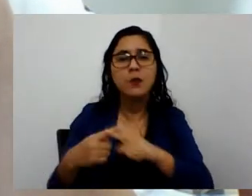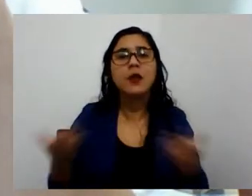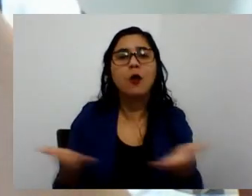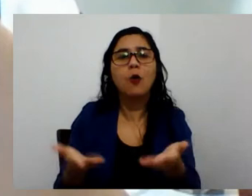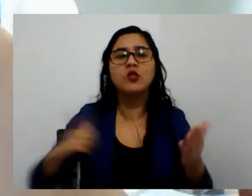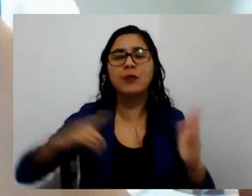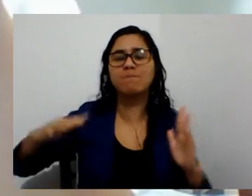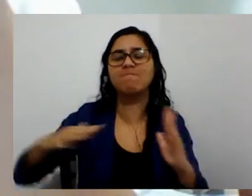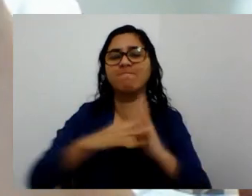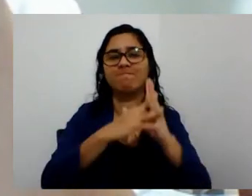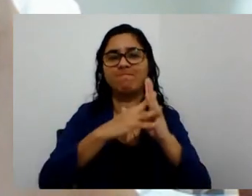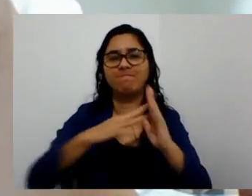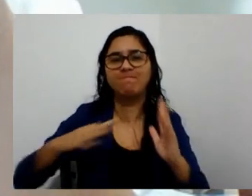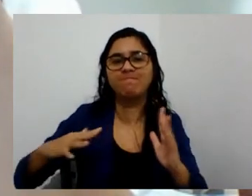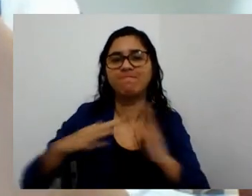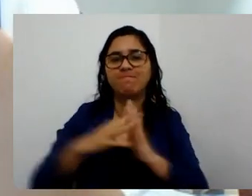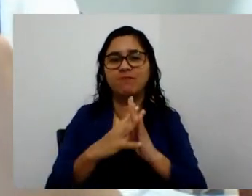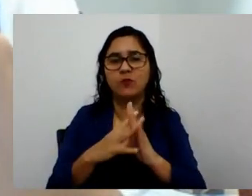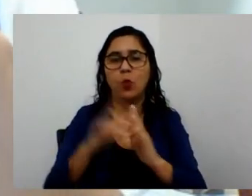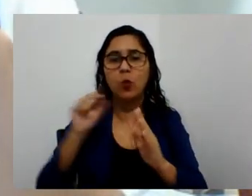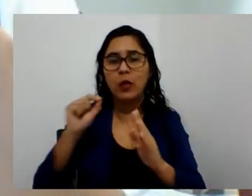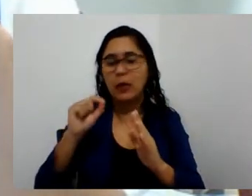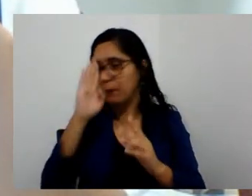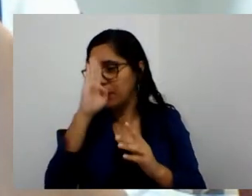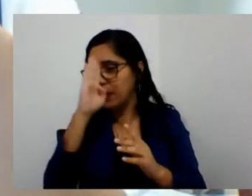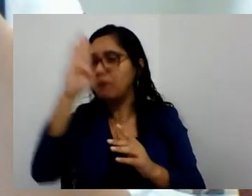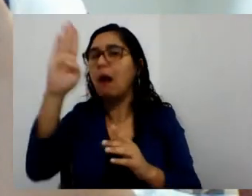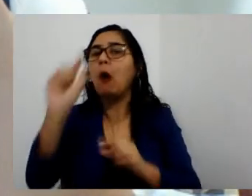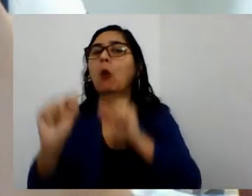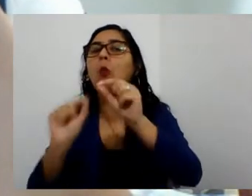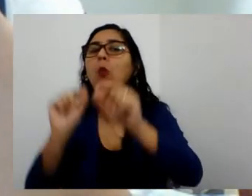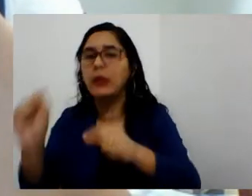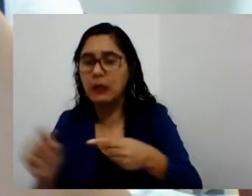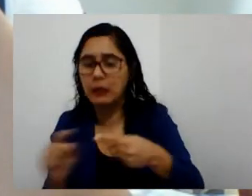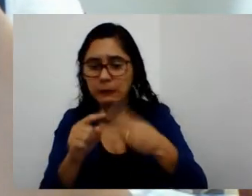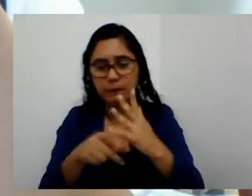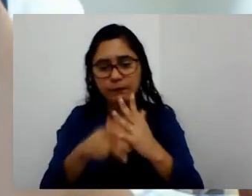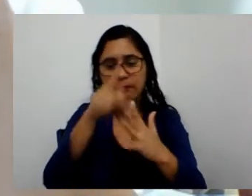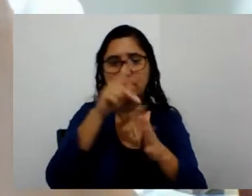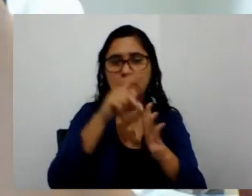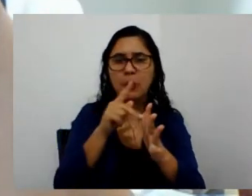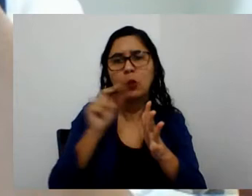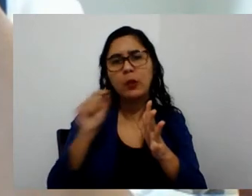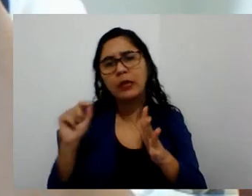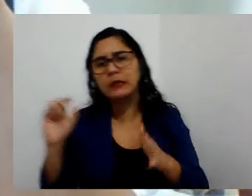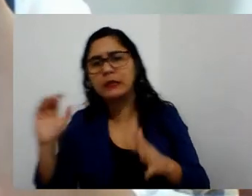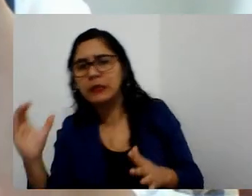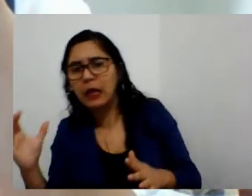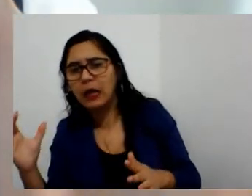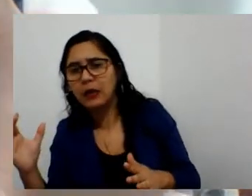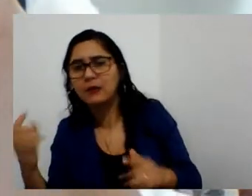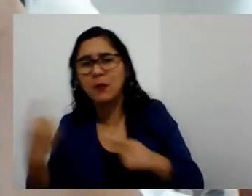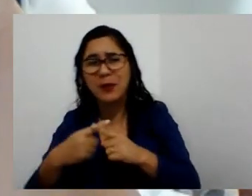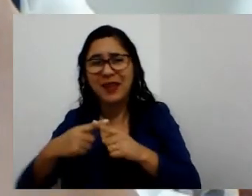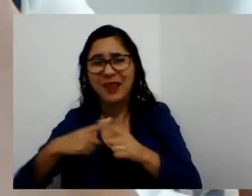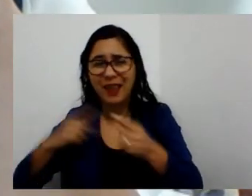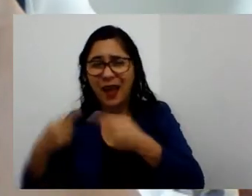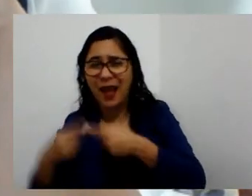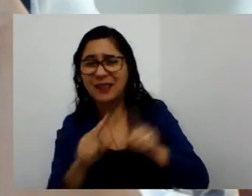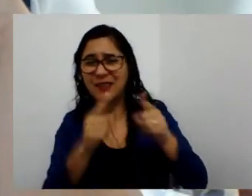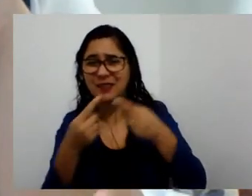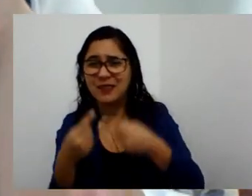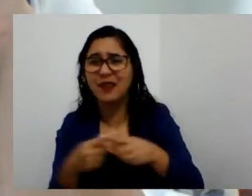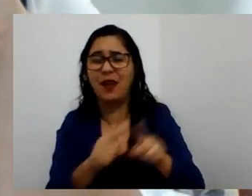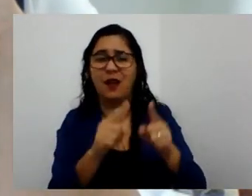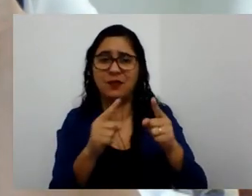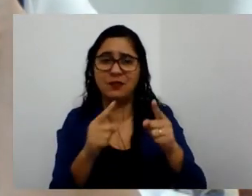embates com relação ao que é prioritário, ao que seria ciência, com o ataque que tem sido construído e que